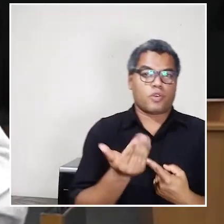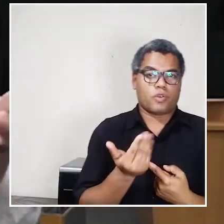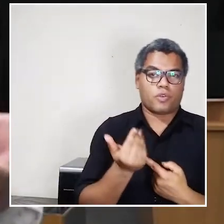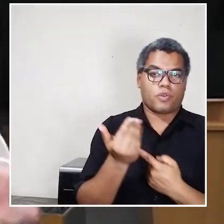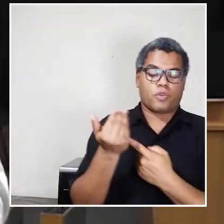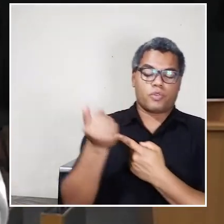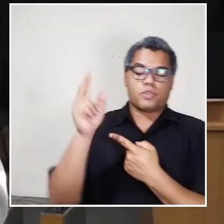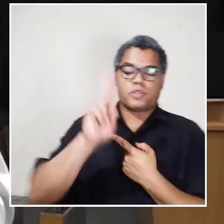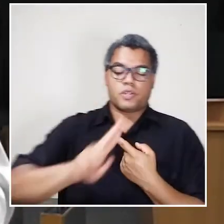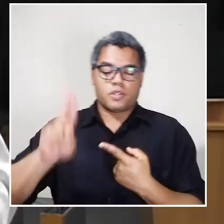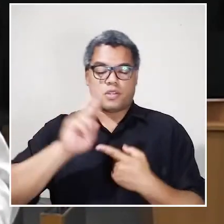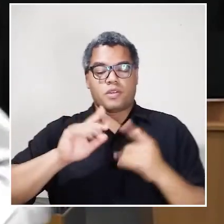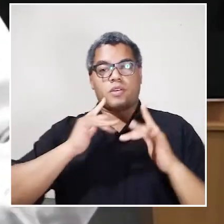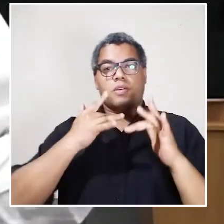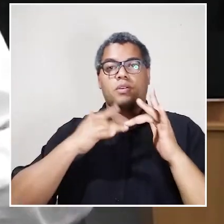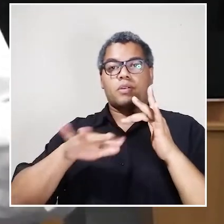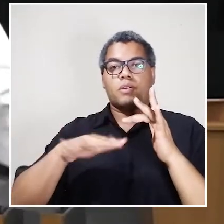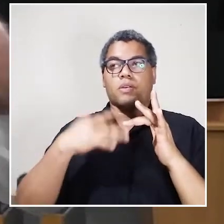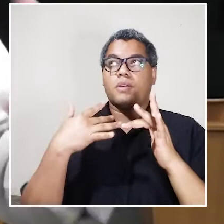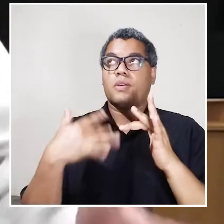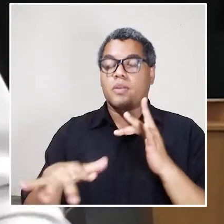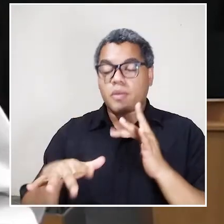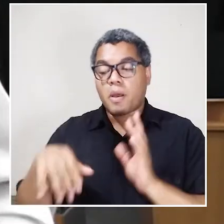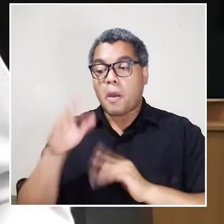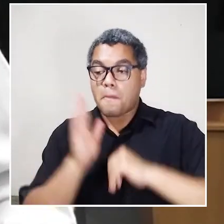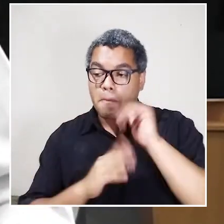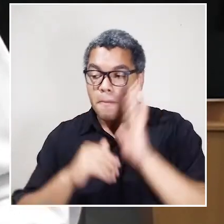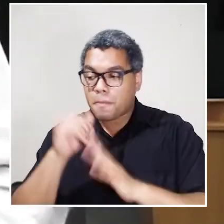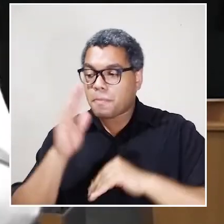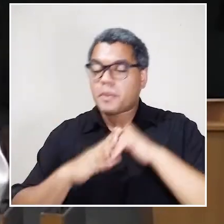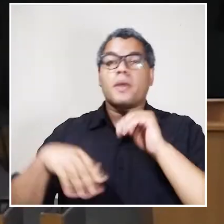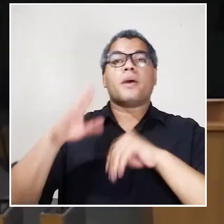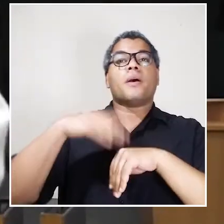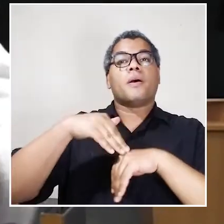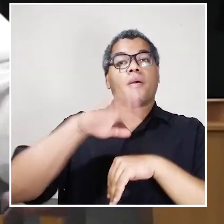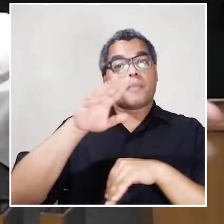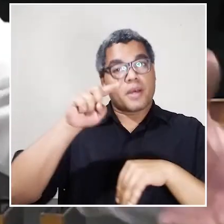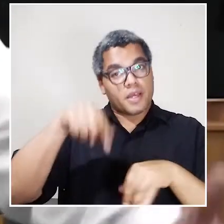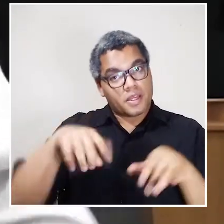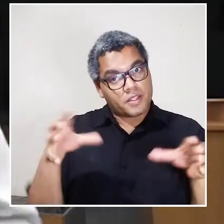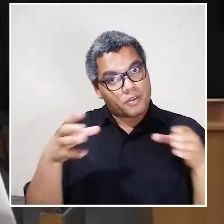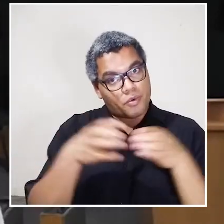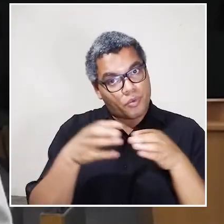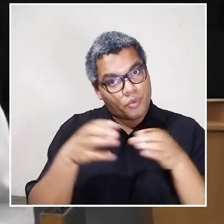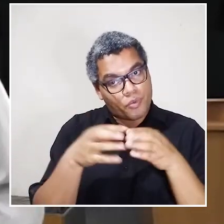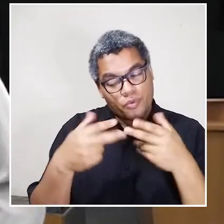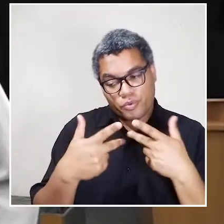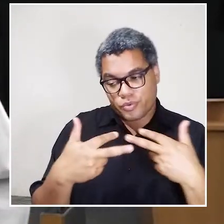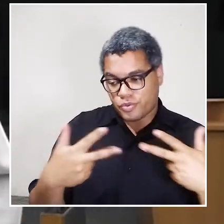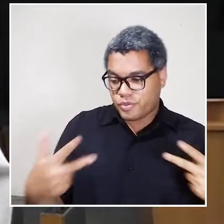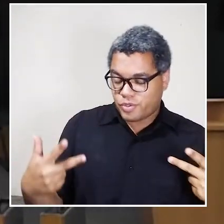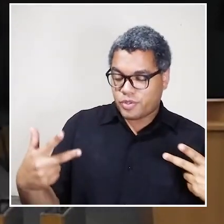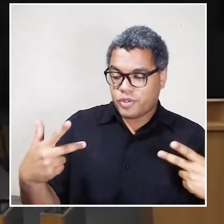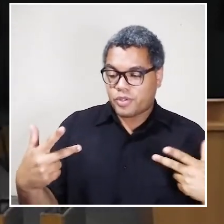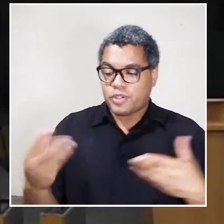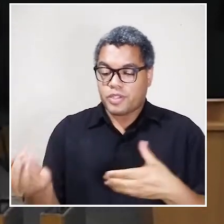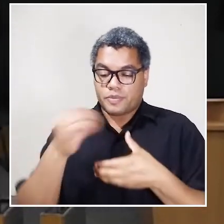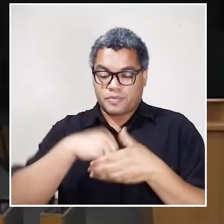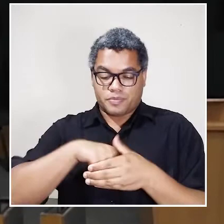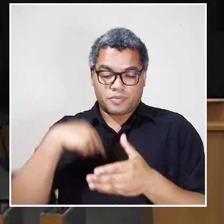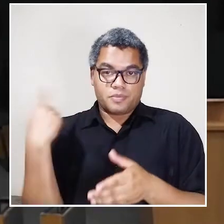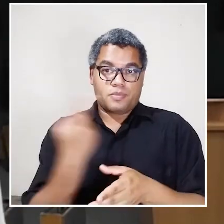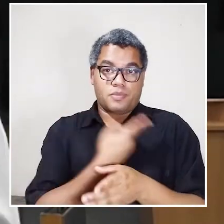meios digitais, sermos mais aplicados a este conjunto de coisas que estão aí diante de nós,